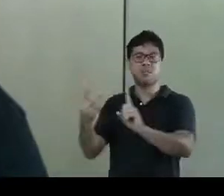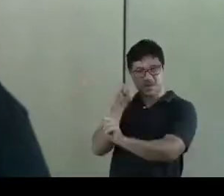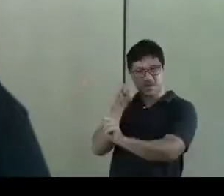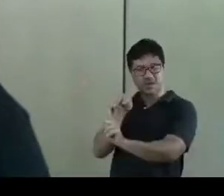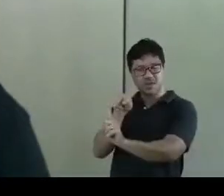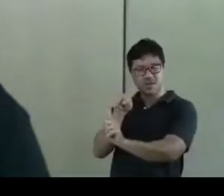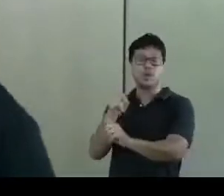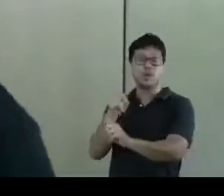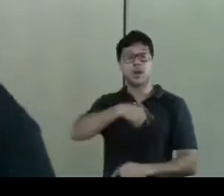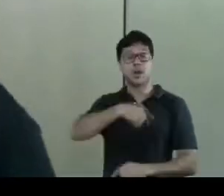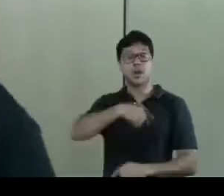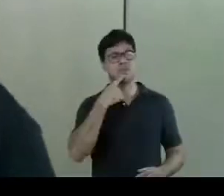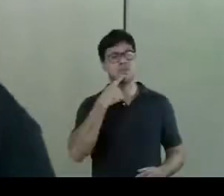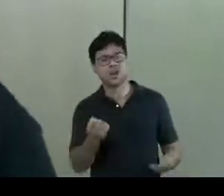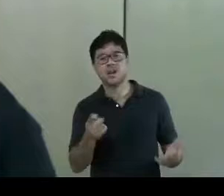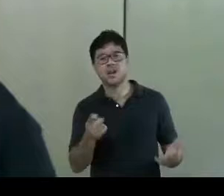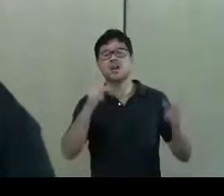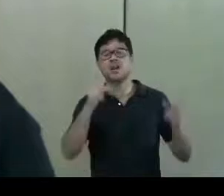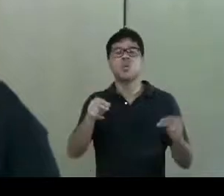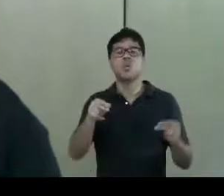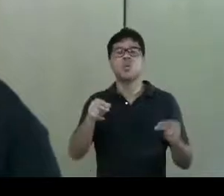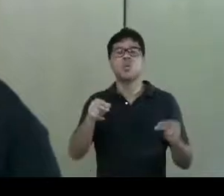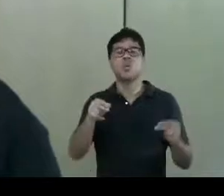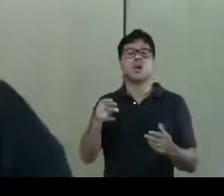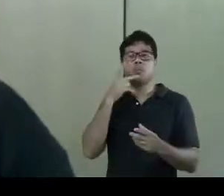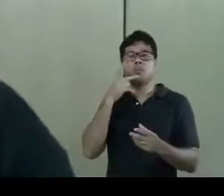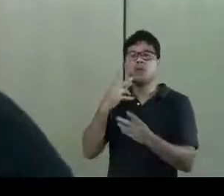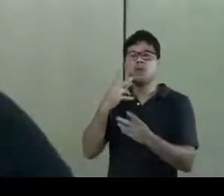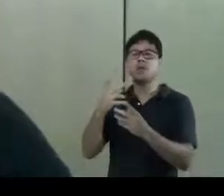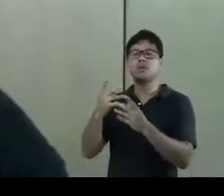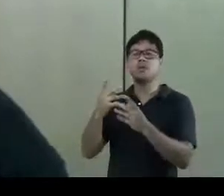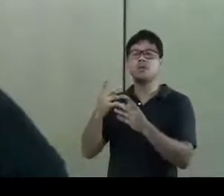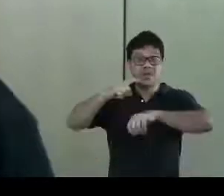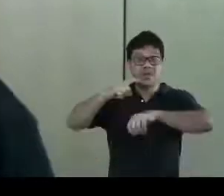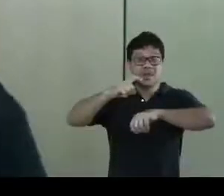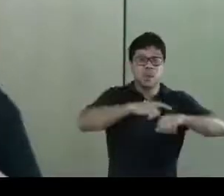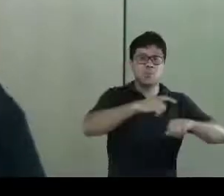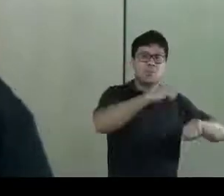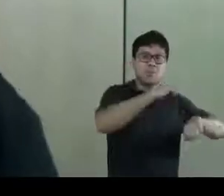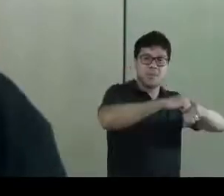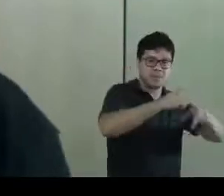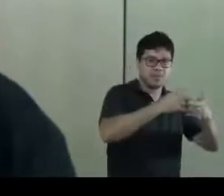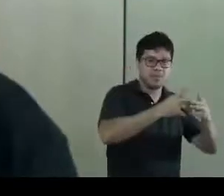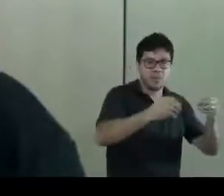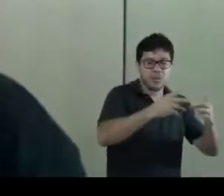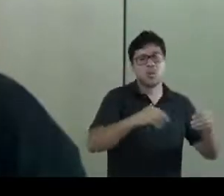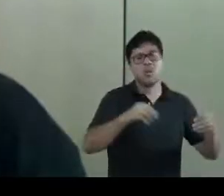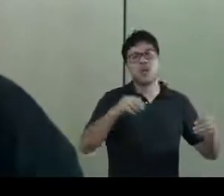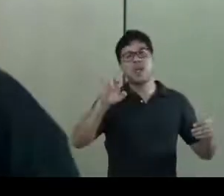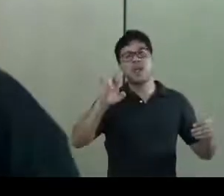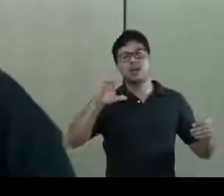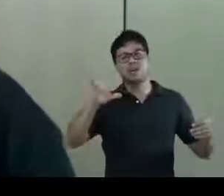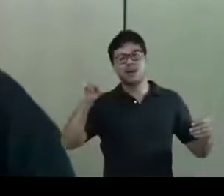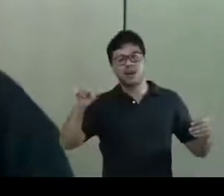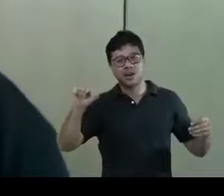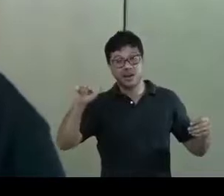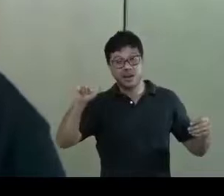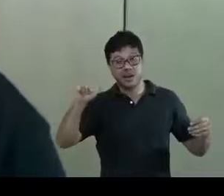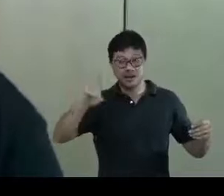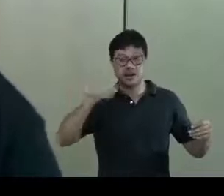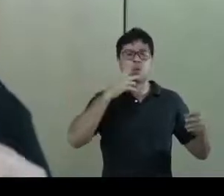de uma... E aí a gente pode falar um pouco sobre uma espécie de desmaterialização, ou como o Harry Carr vai falar, de